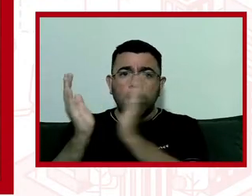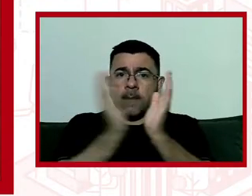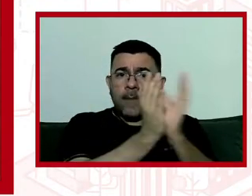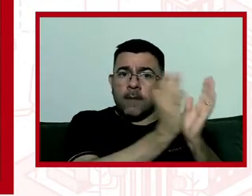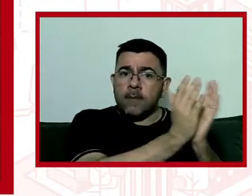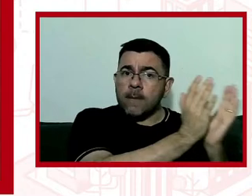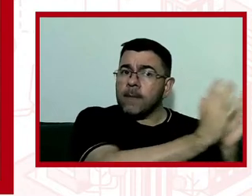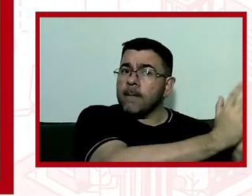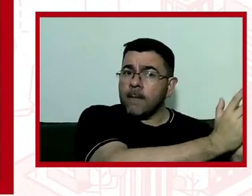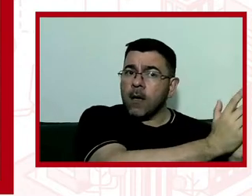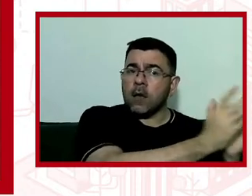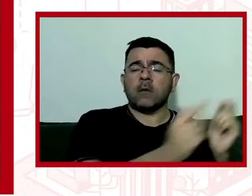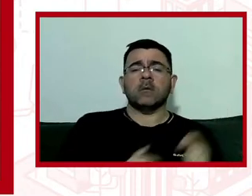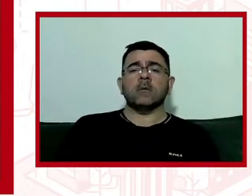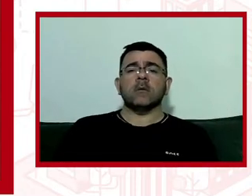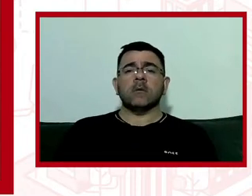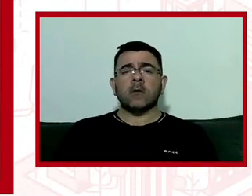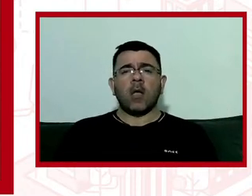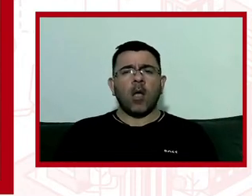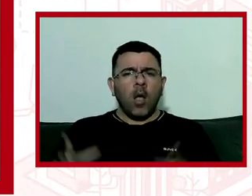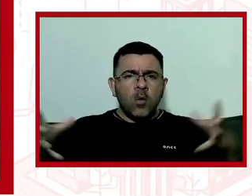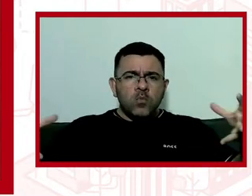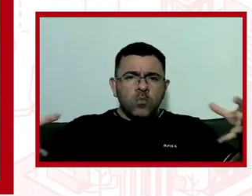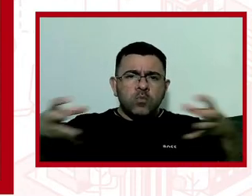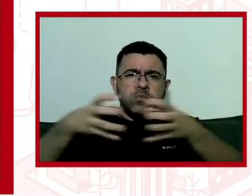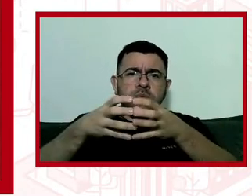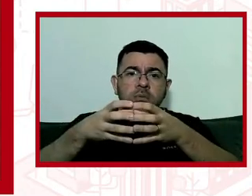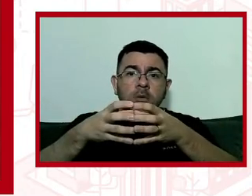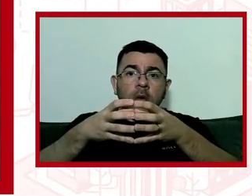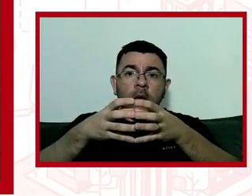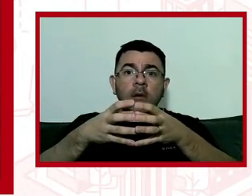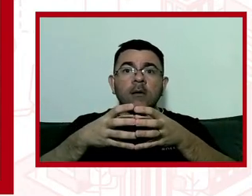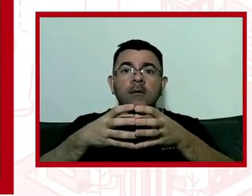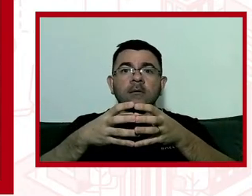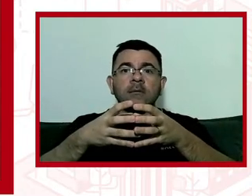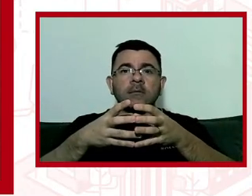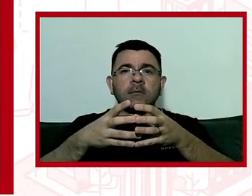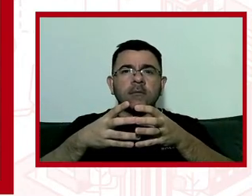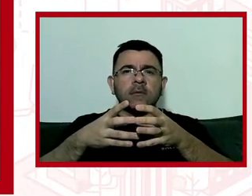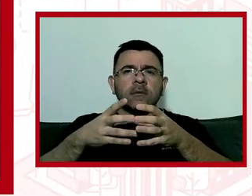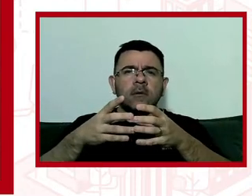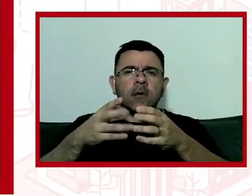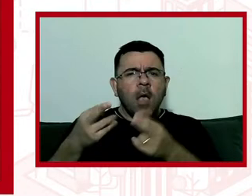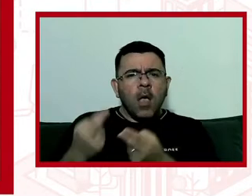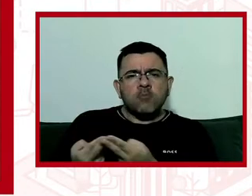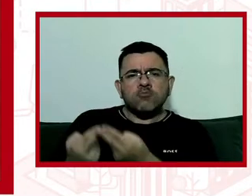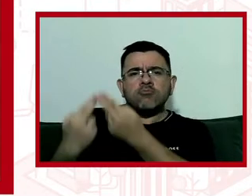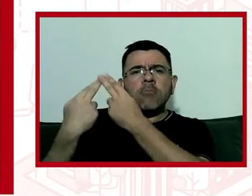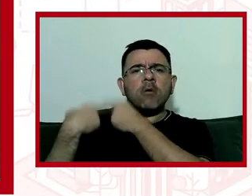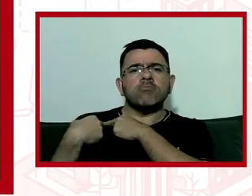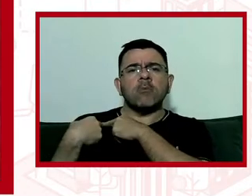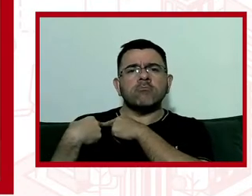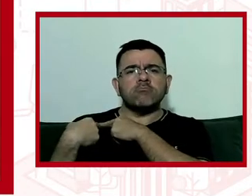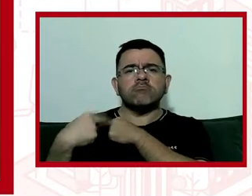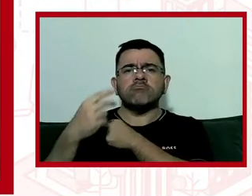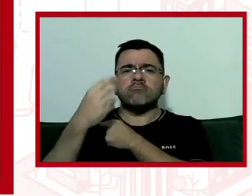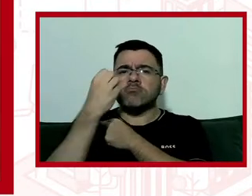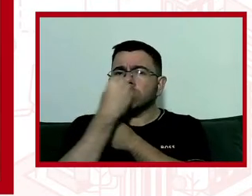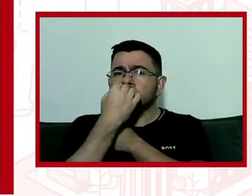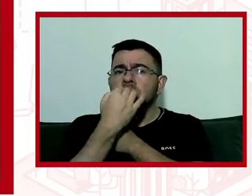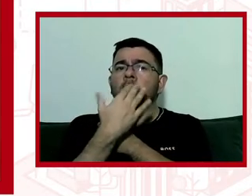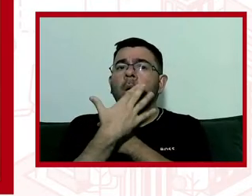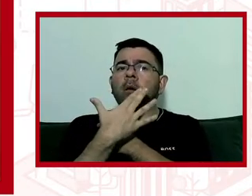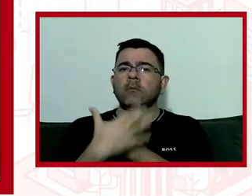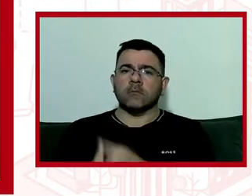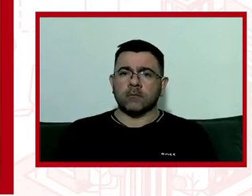sistemas contratados enfim tem de tudo um pouco aí você tem que ter o quê uma boa equipe de gestão né Eh porque isso que tá falando